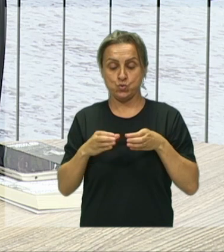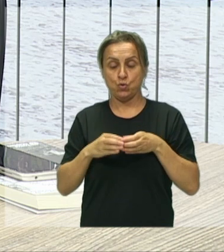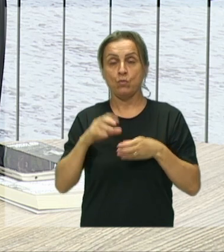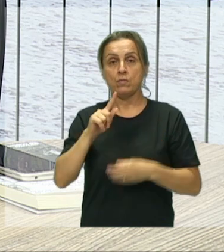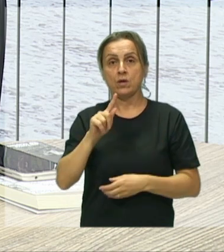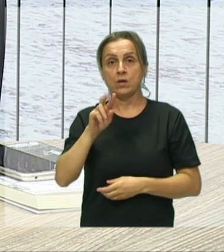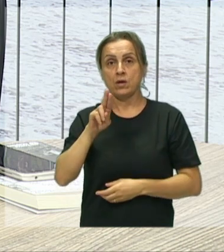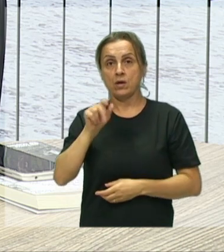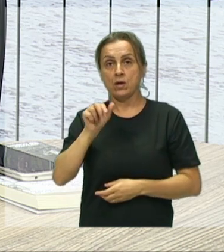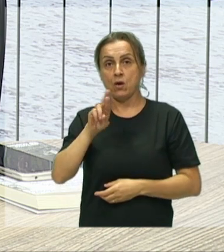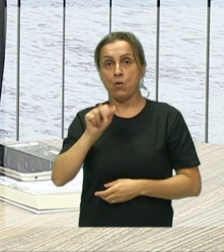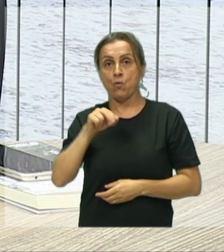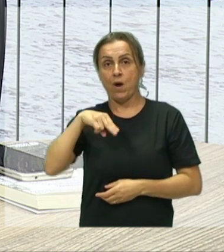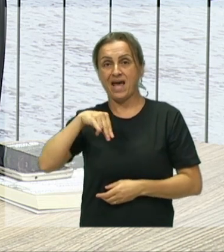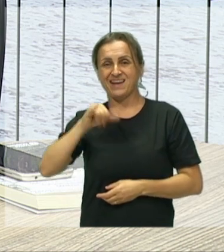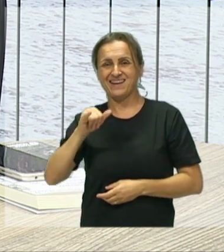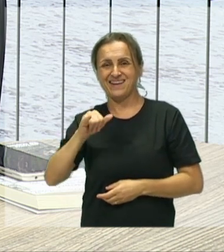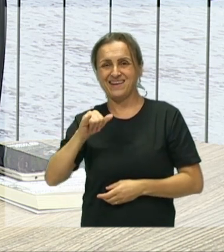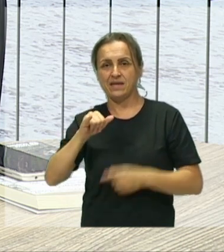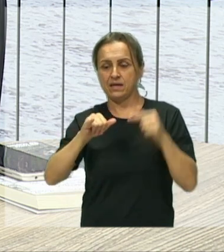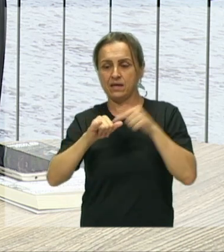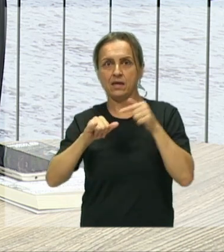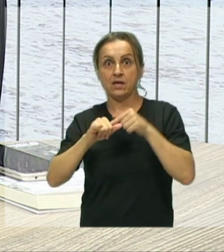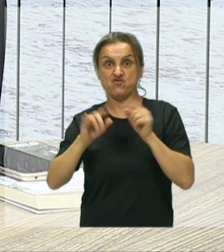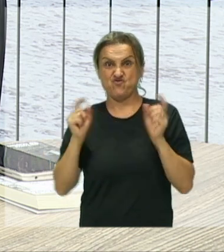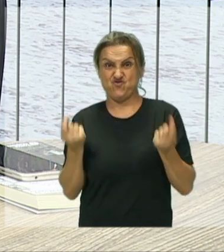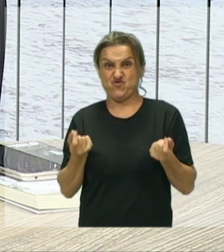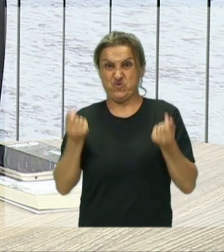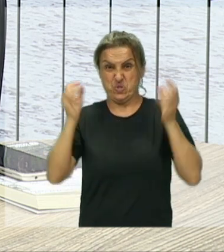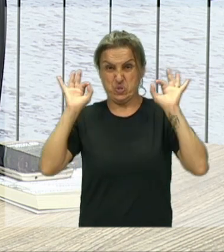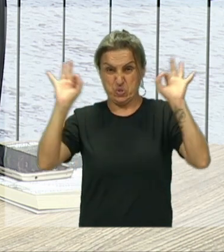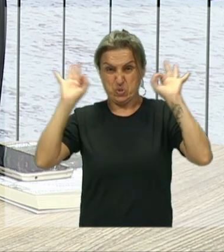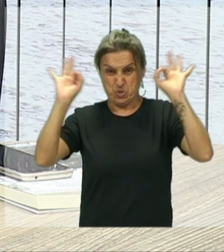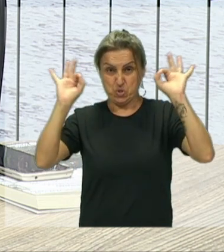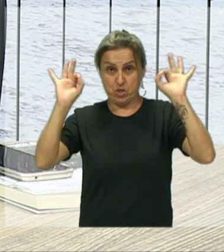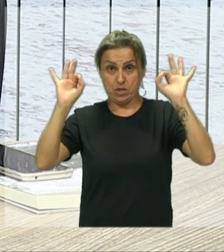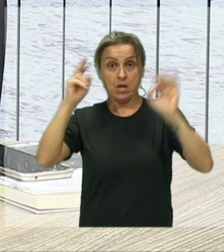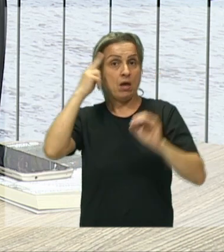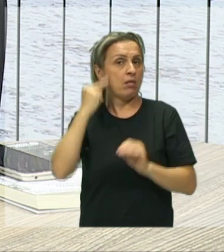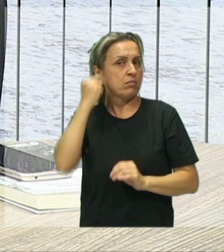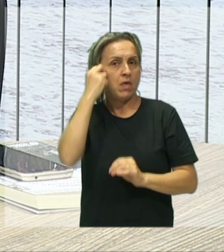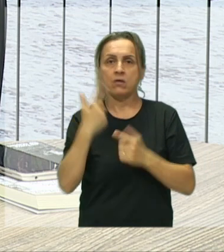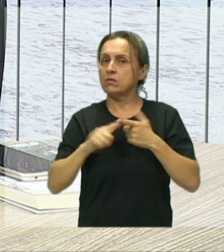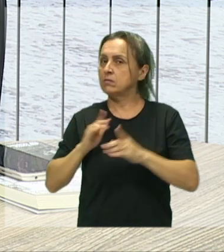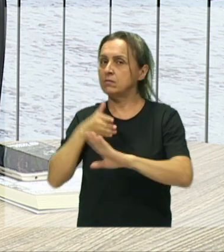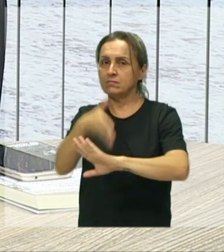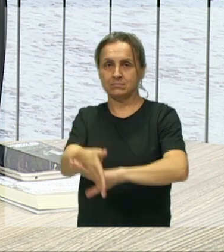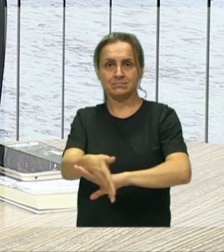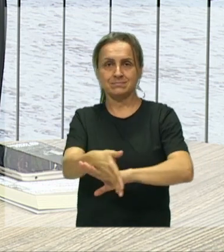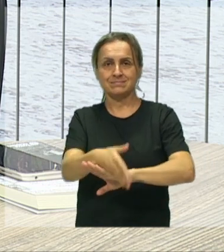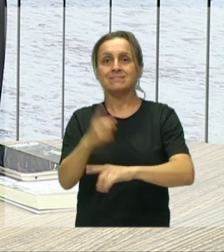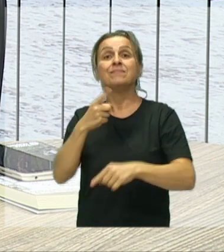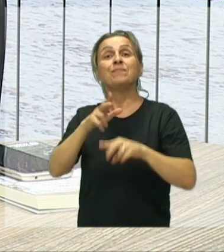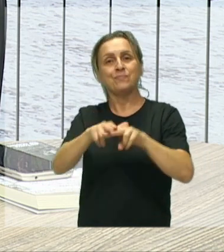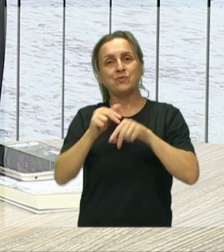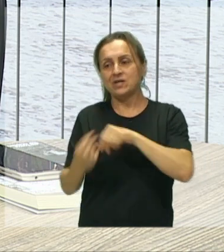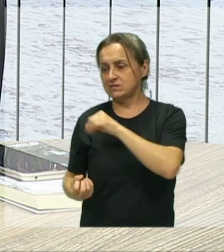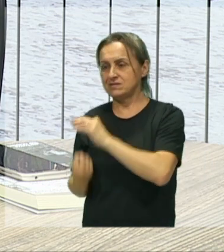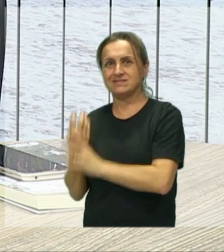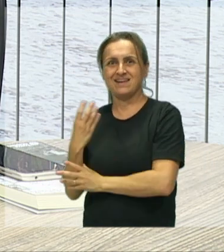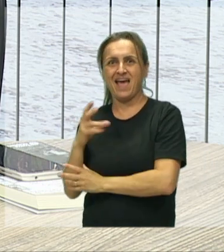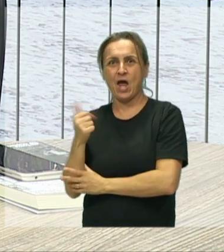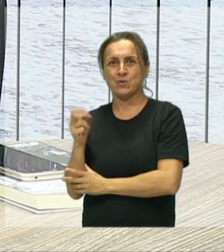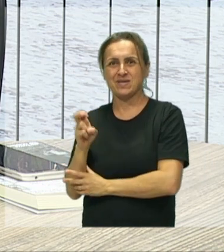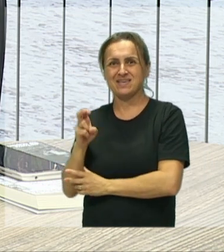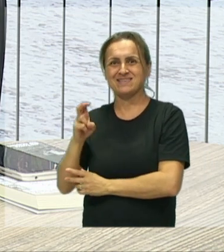hoje, né? O Clube Guarani está aí até hoje. Então, eles fundaram a Sociedade dos Estivadores, dos Trabalhadores Portuários, e tinha o dia